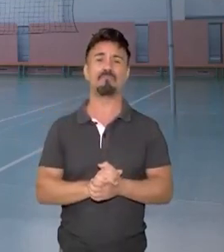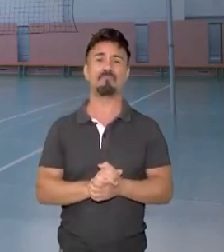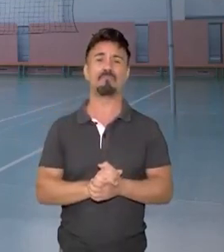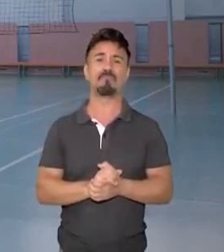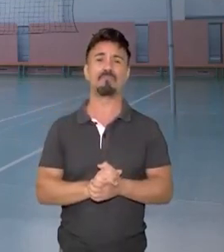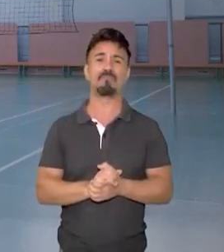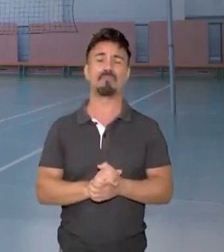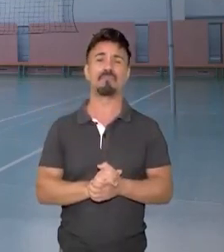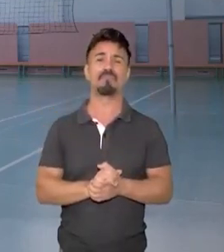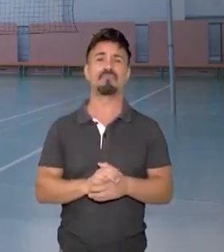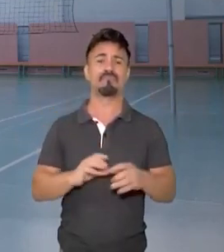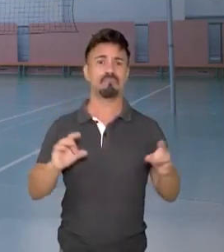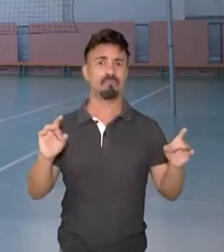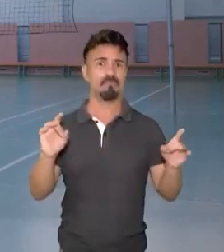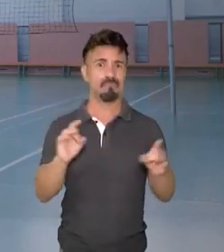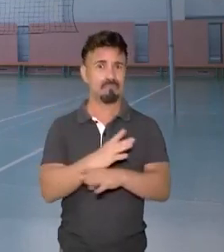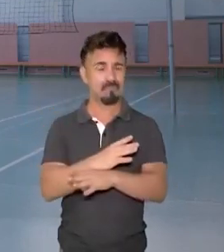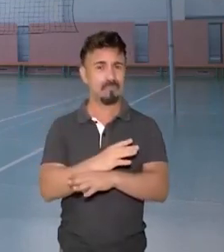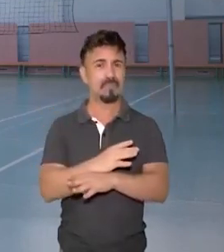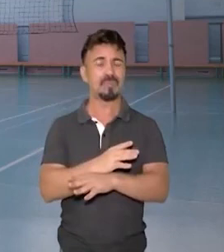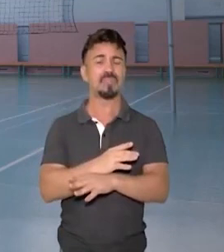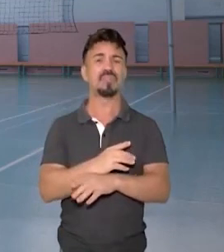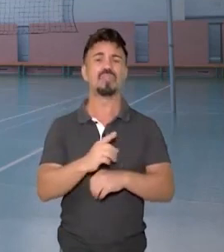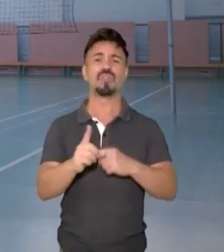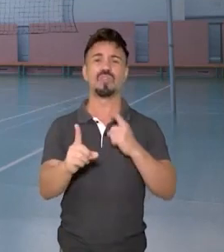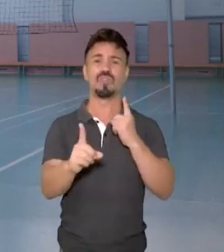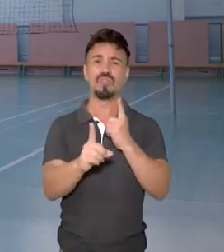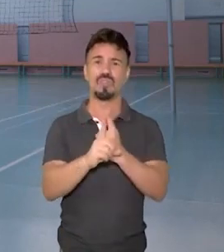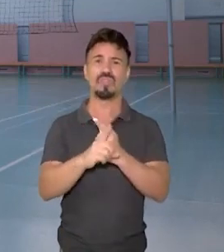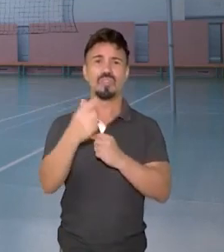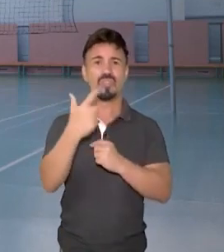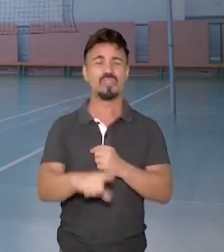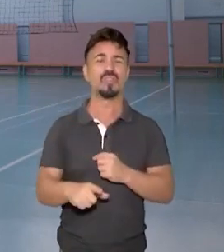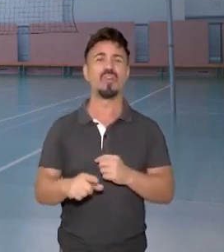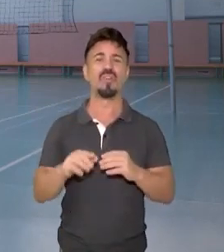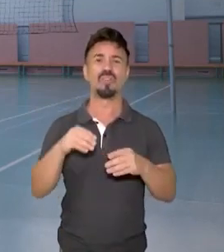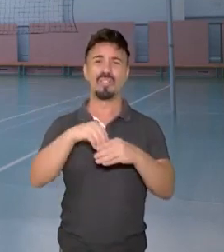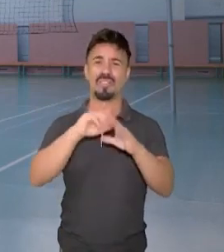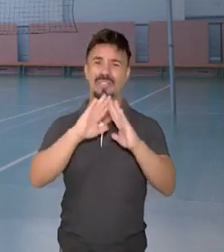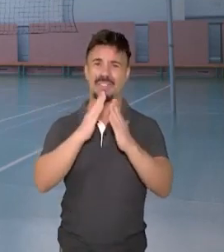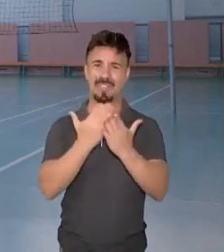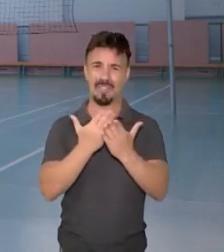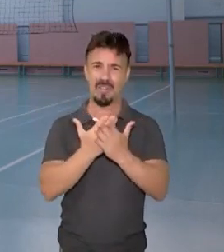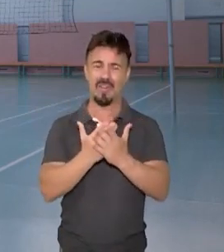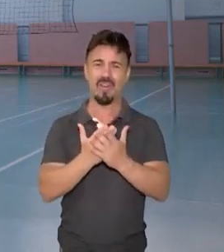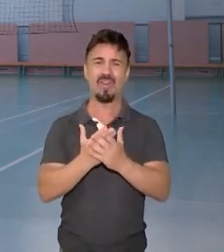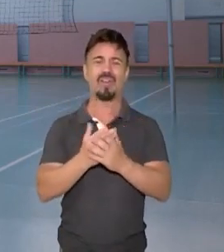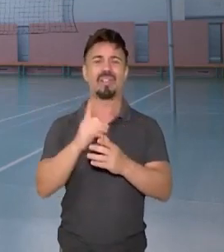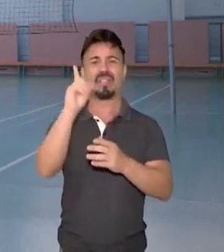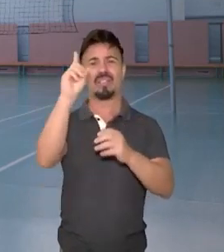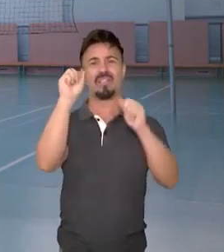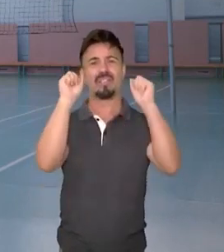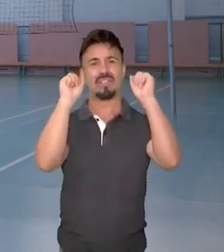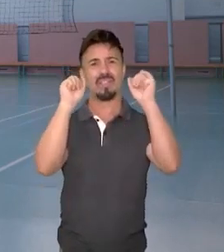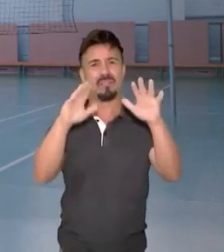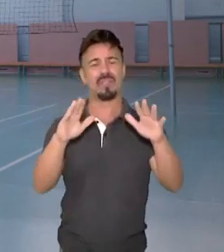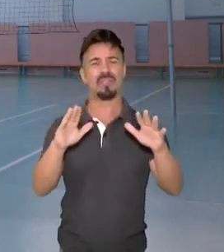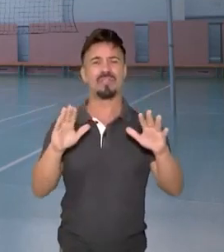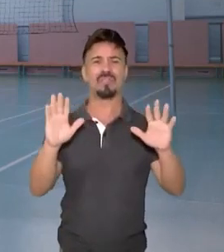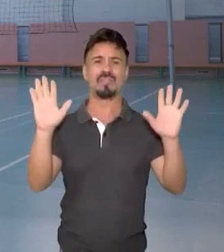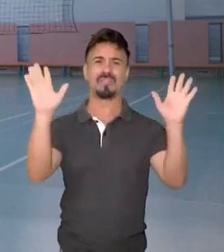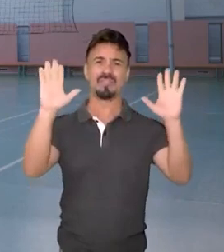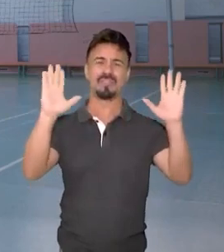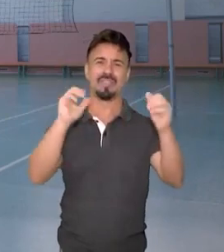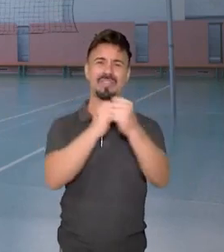tudo isso passa e logo logo estaremos juntos novamente no chão da nossa escola Beleza fique com Deus e